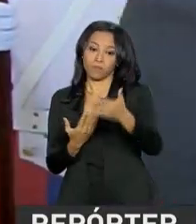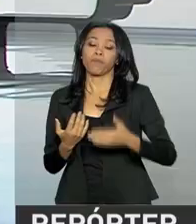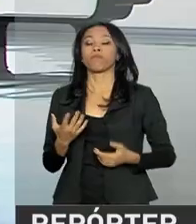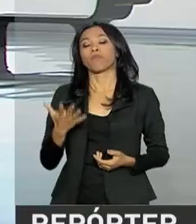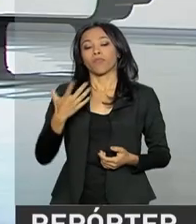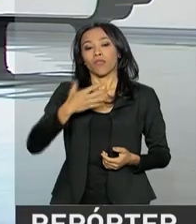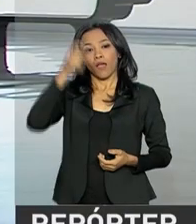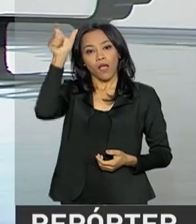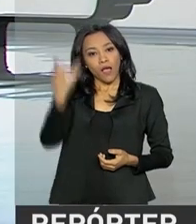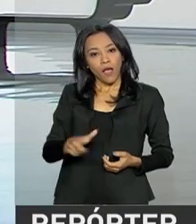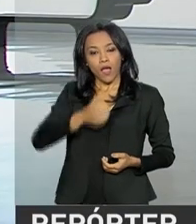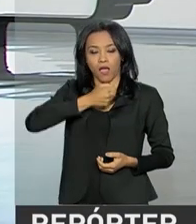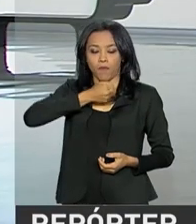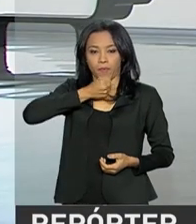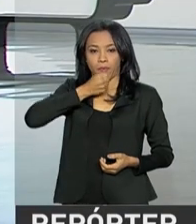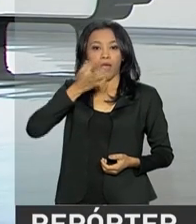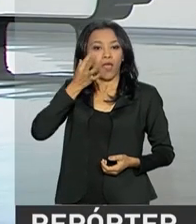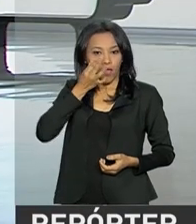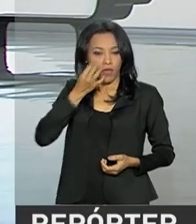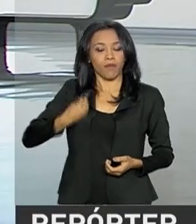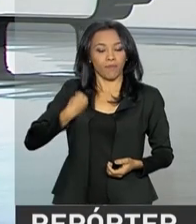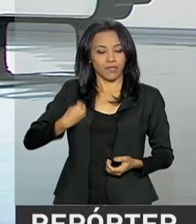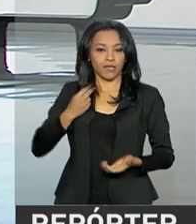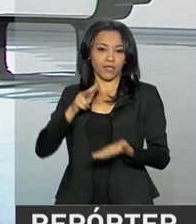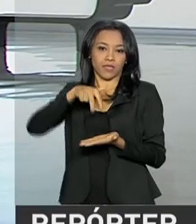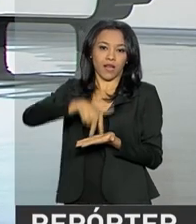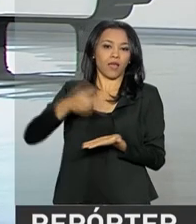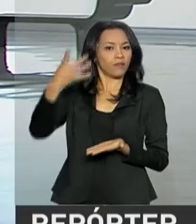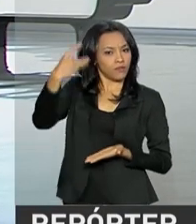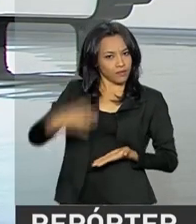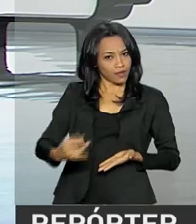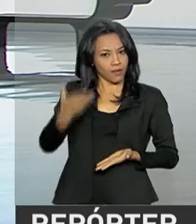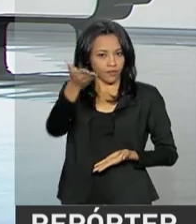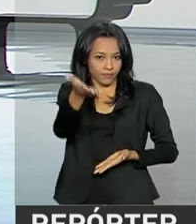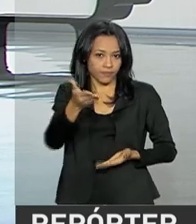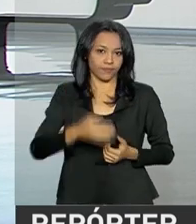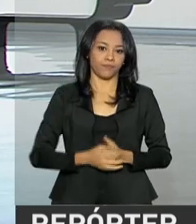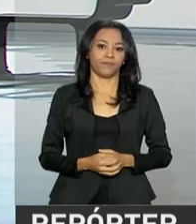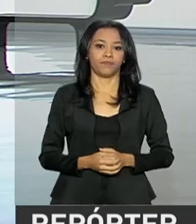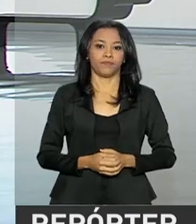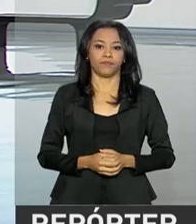carne está em assunção e tem mais detalhes sobre essa agenda